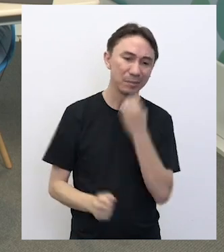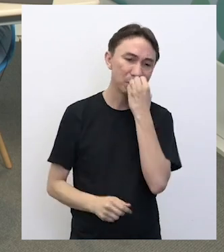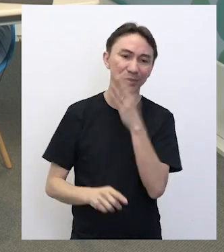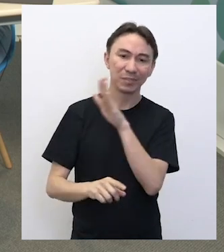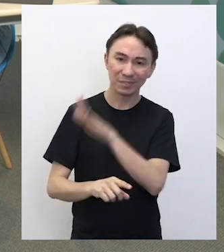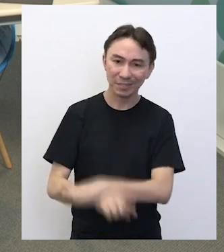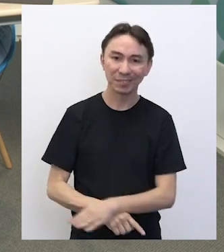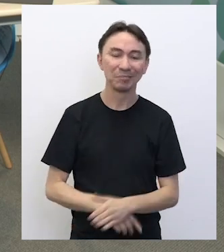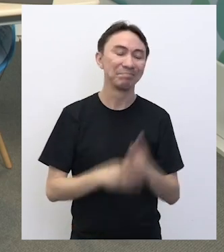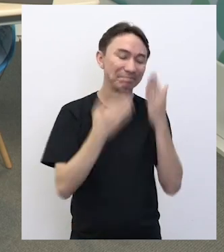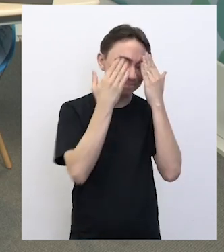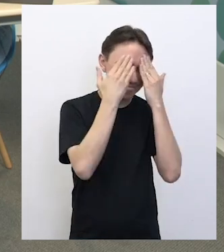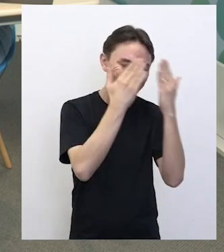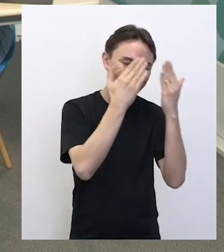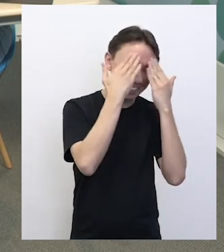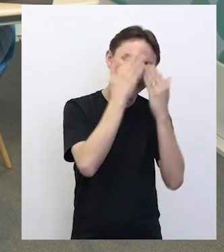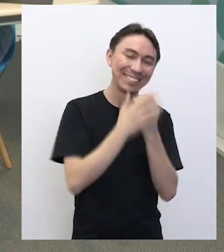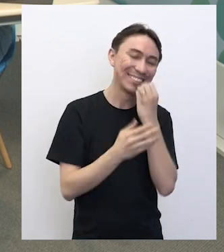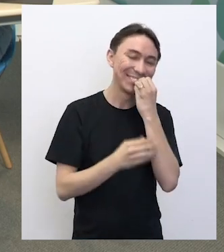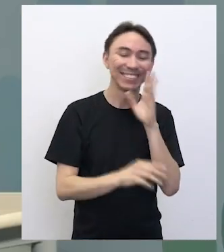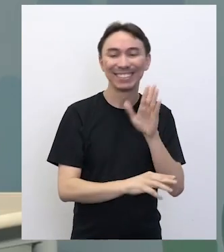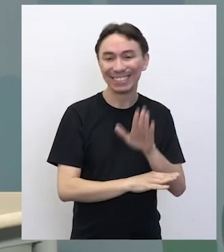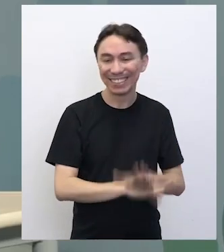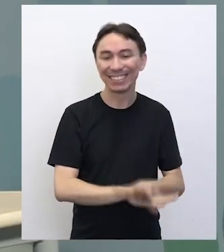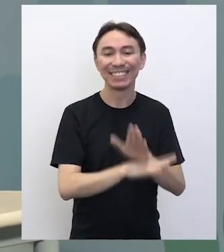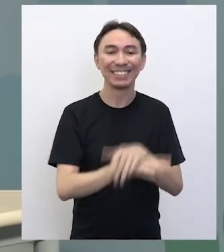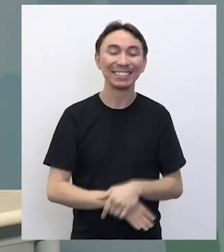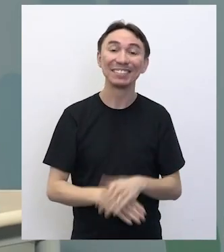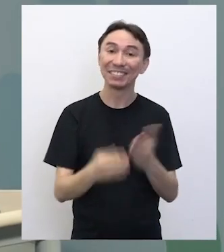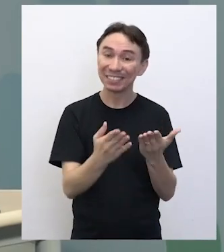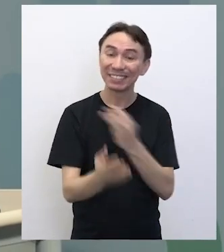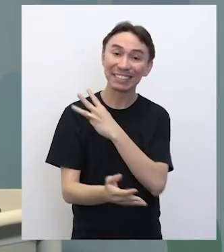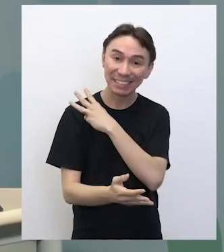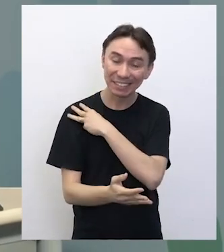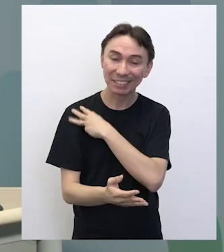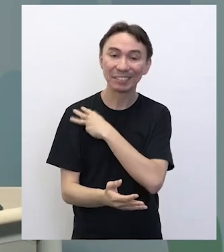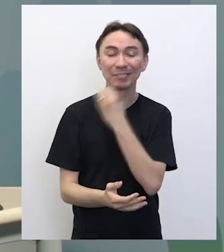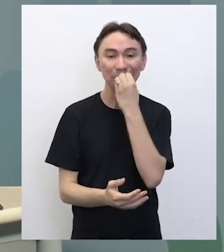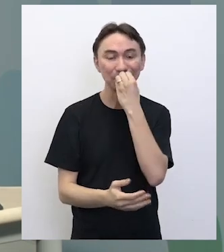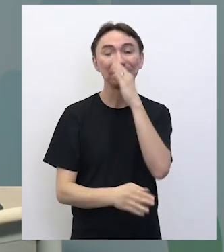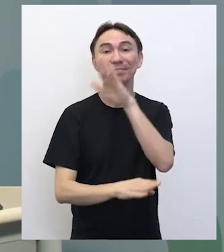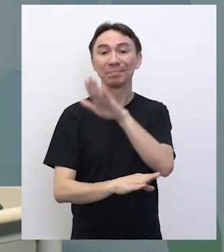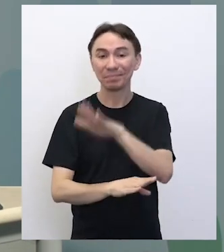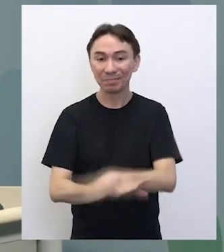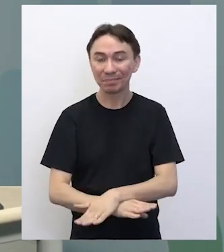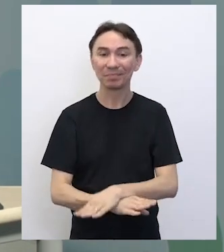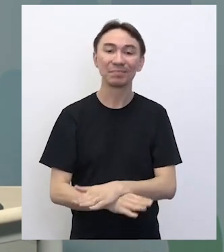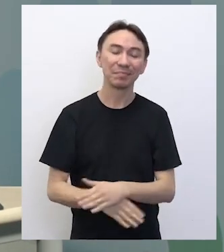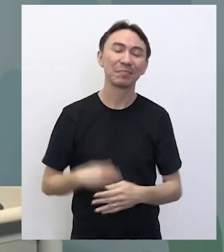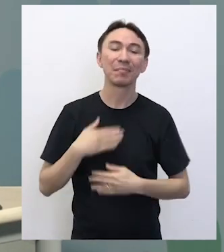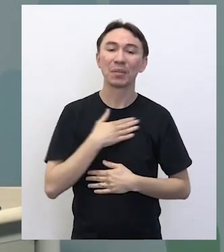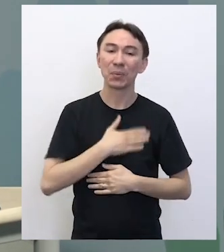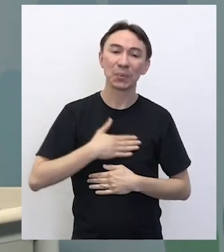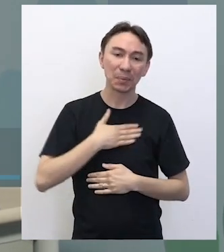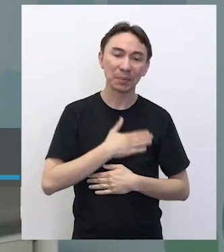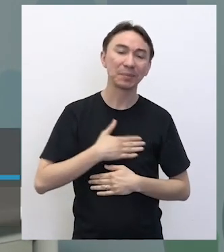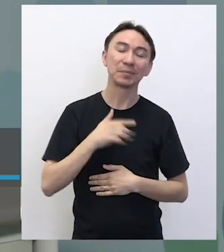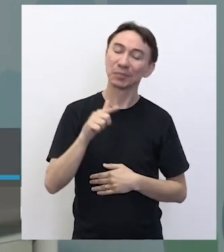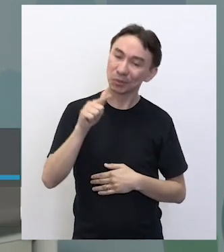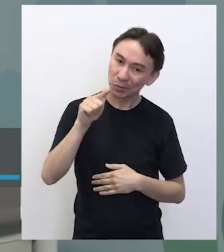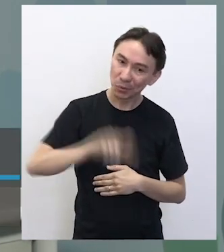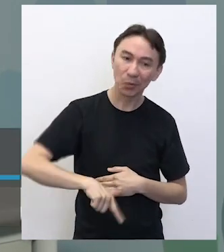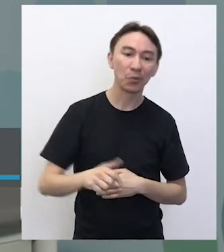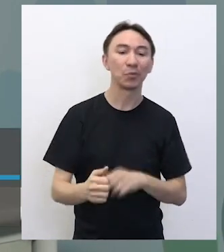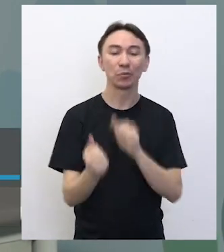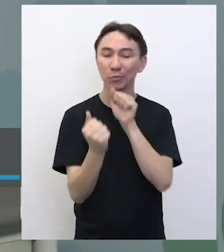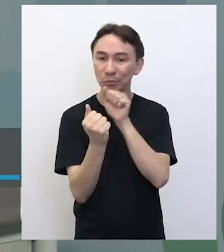Boa tarde. Terceiro ano do ensino médio, boa tarde para todos vocês. Que prazer poder estar de volta, poder estar